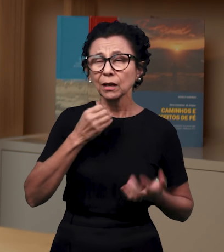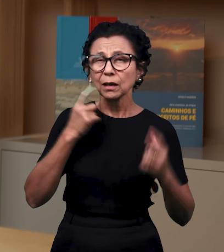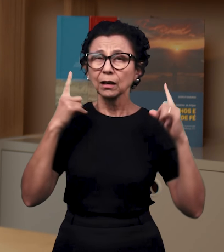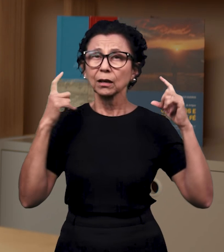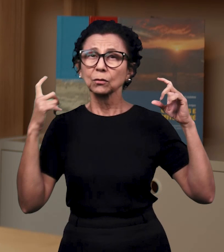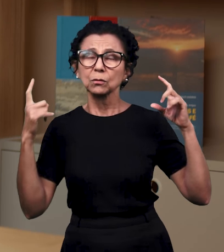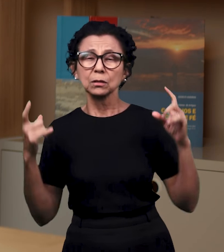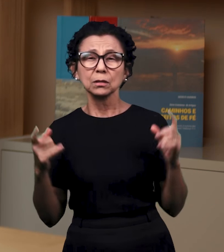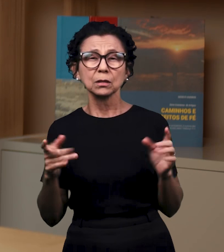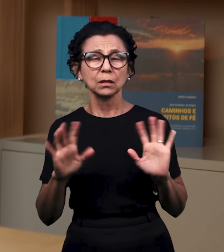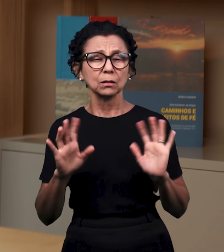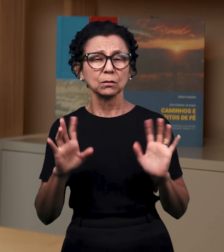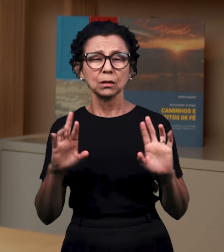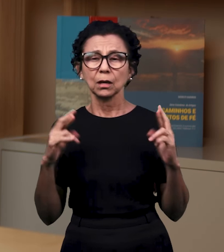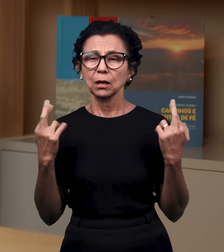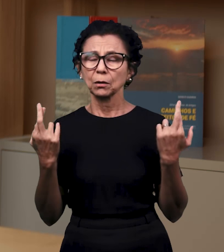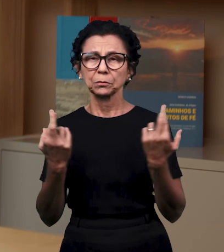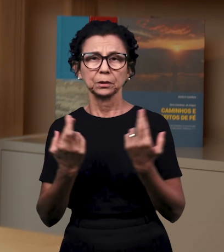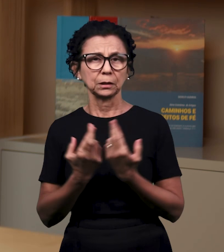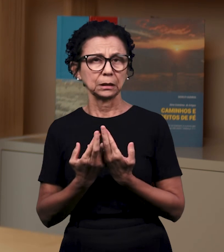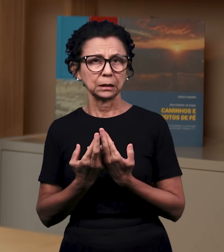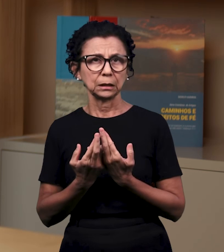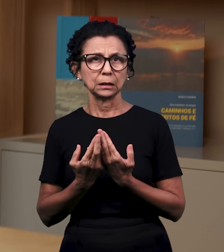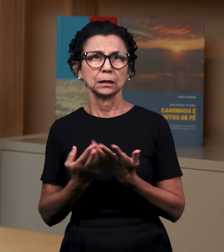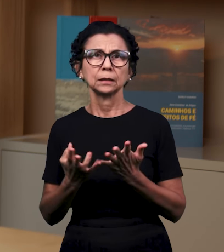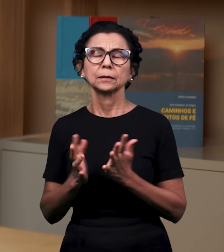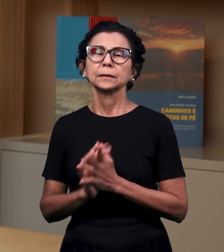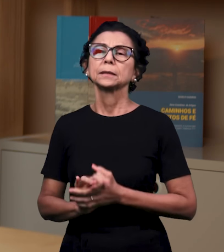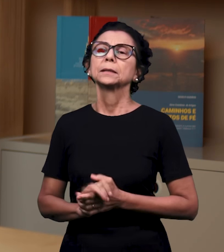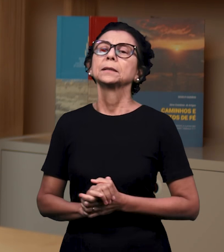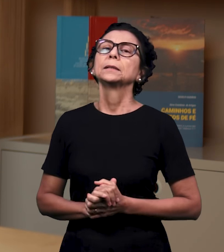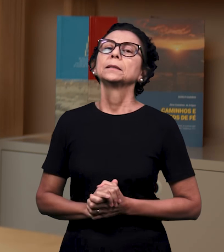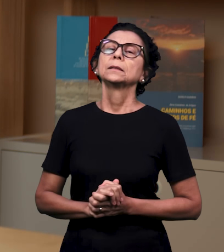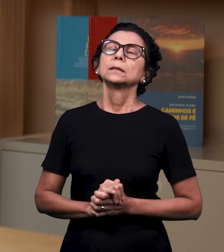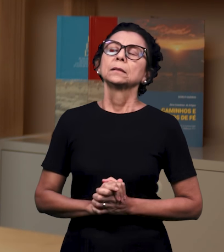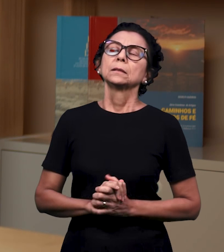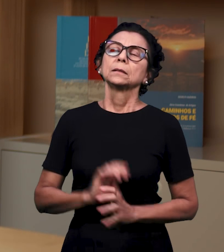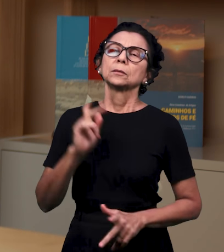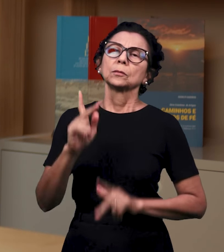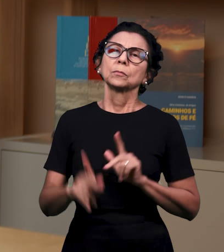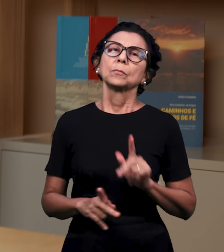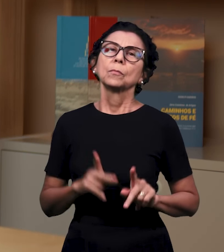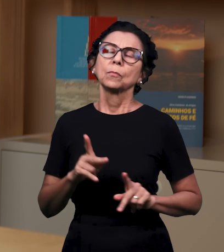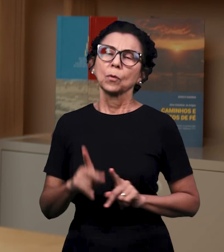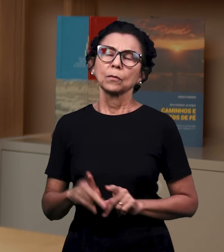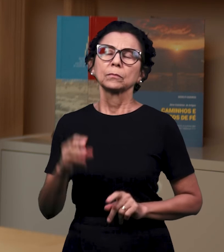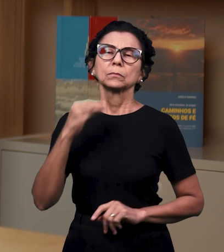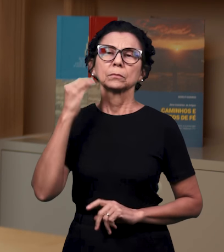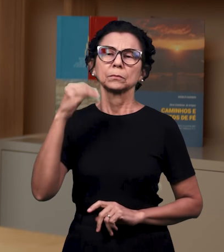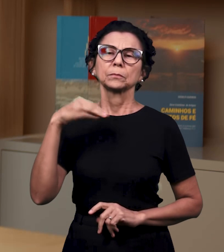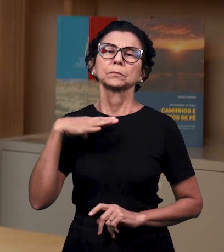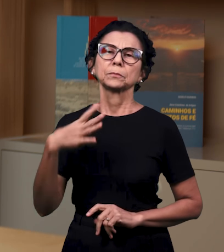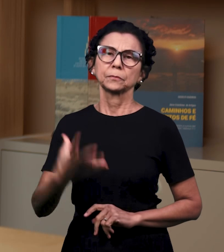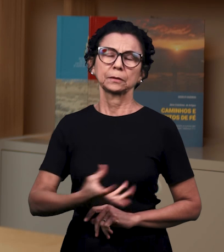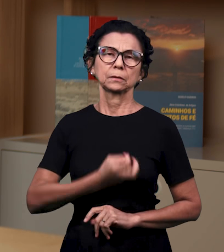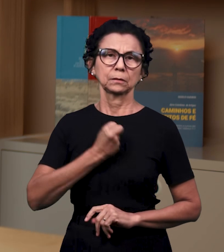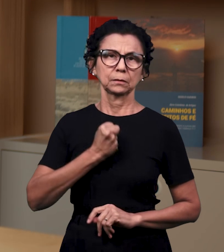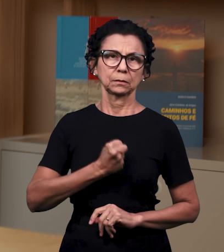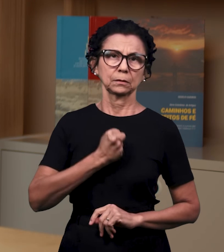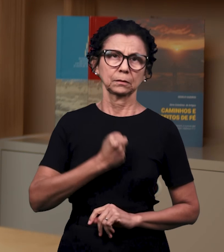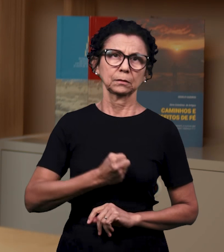mais solene. Então, a igreja ela é despertada para viver uma experiência de salvação, para